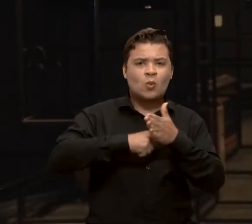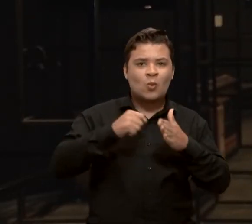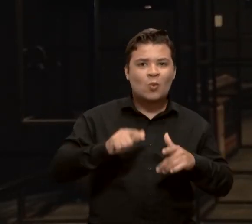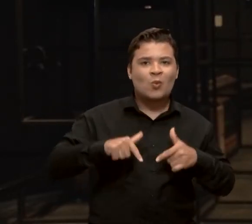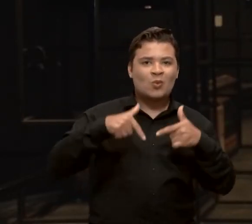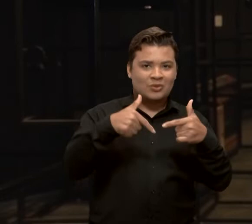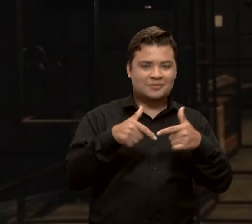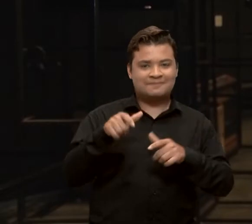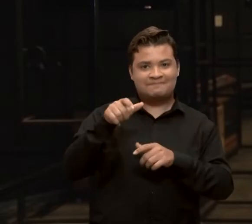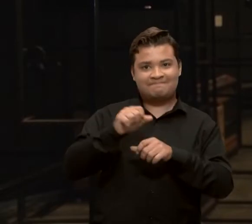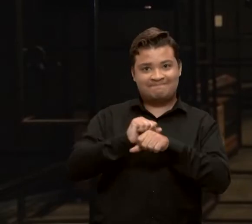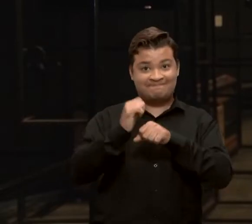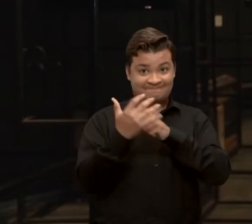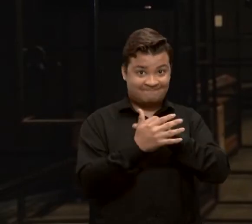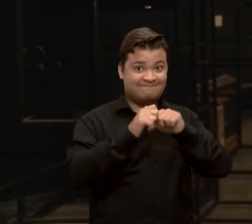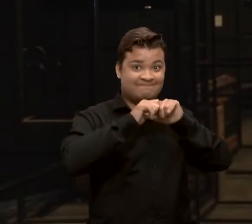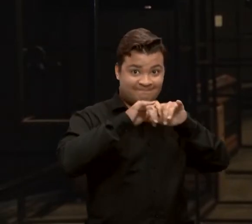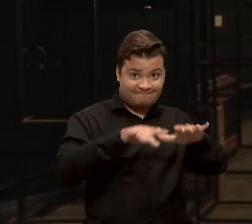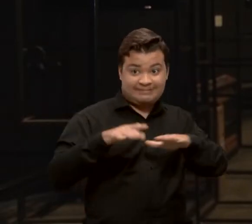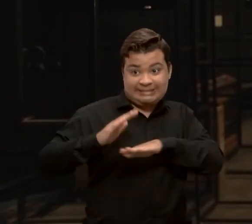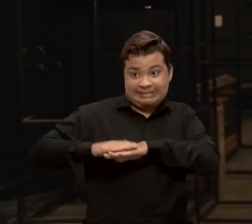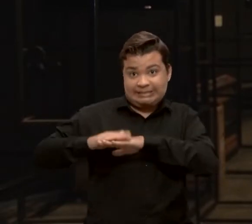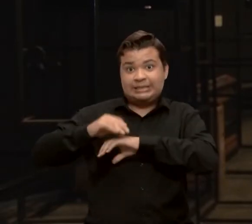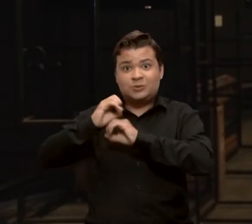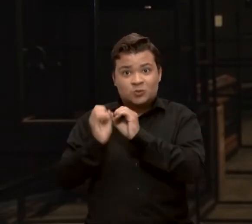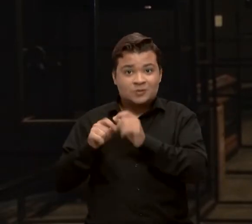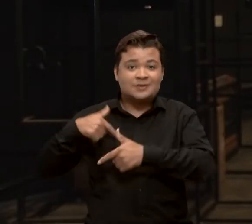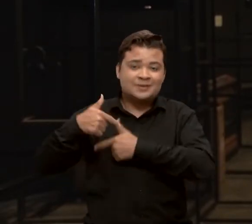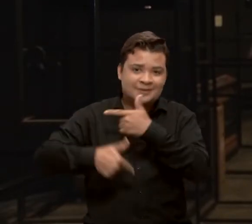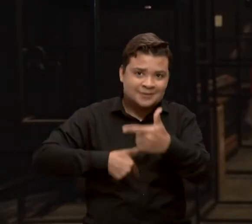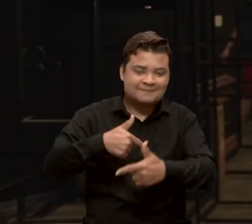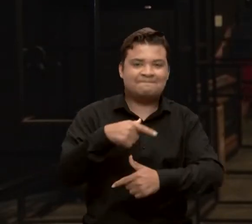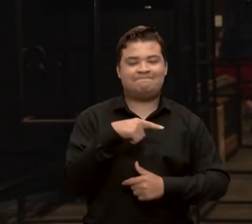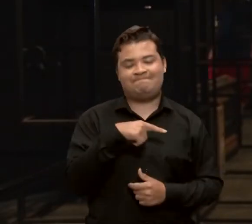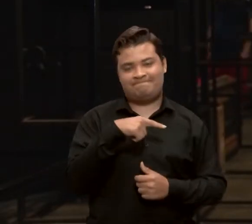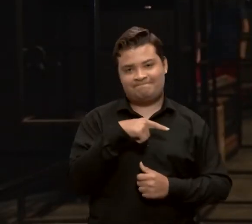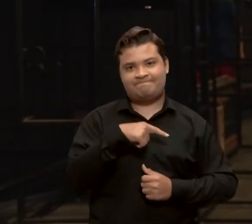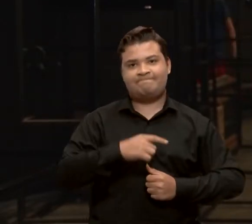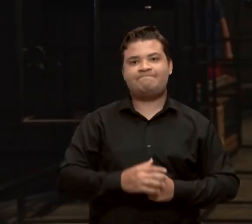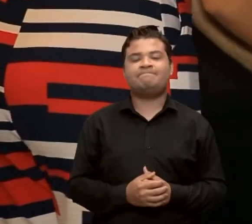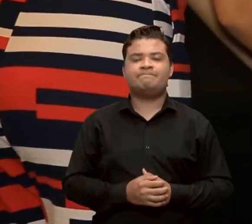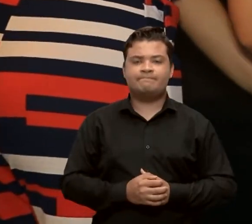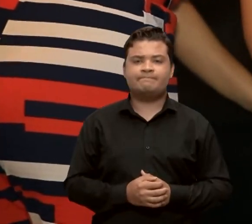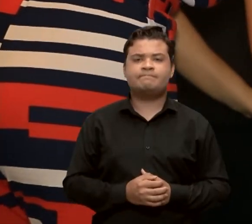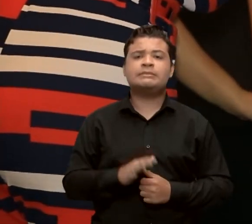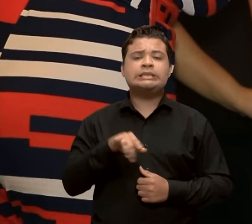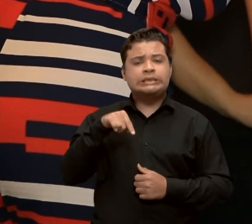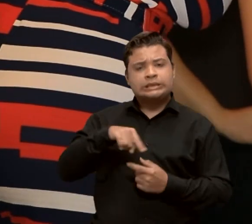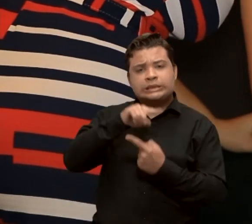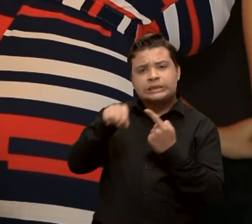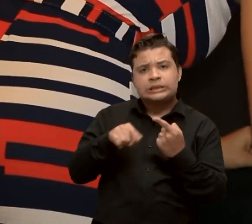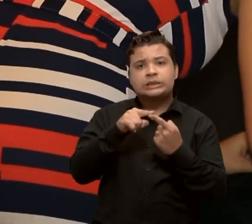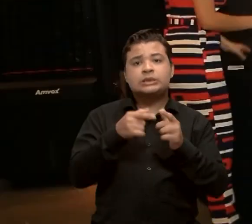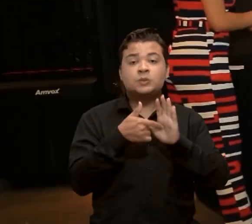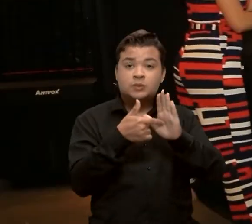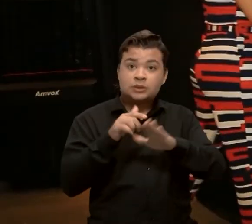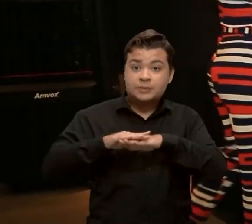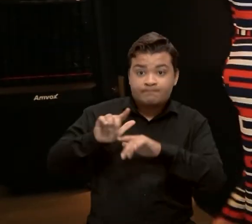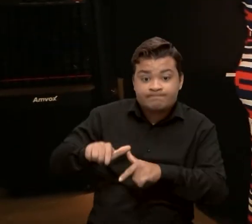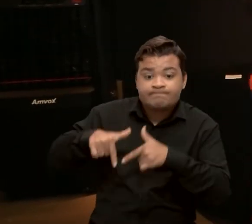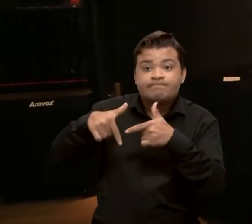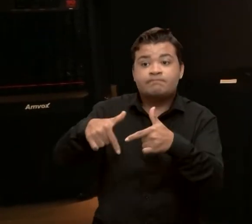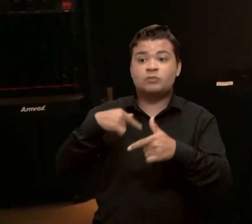Covid-19 que a UFG travou nesses últimos 2 anos. Então, esse é o objetivo, a gente apresentar um pouco das ações que